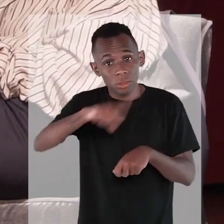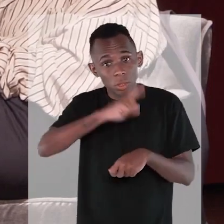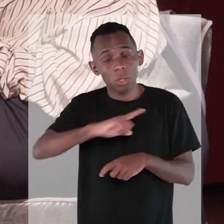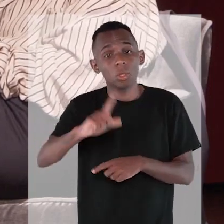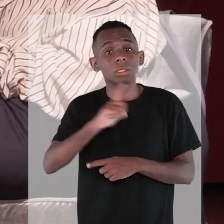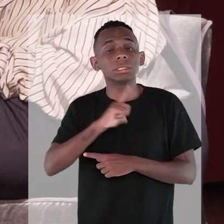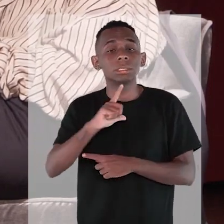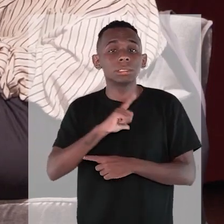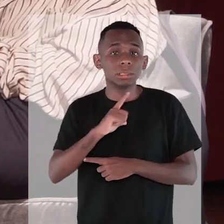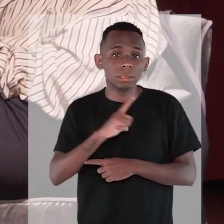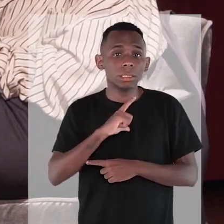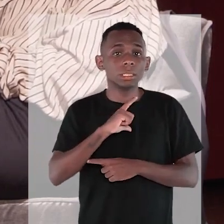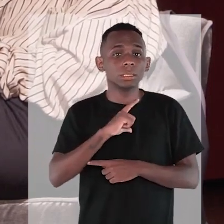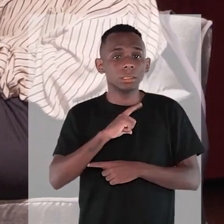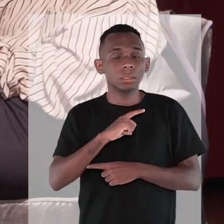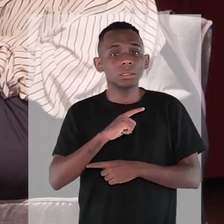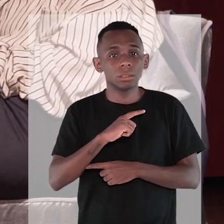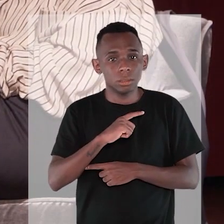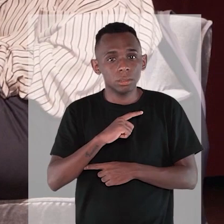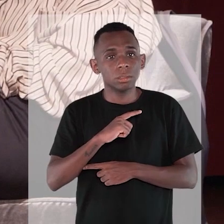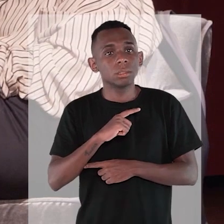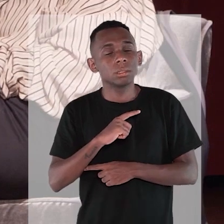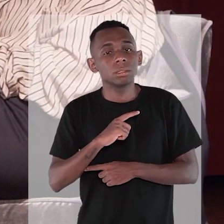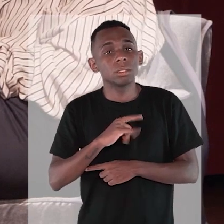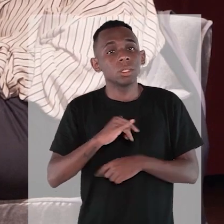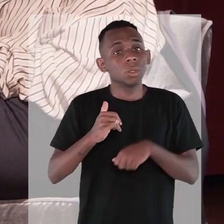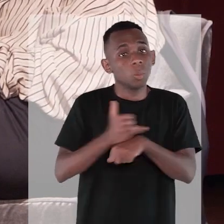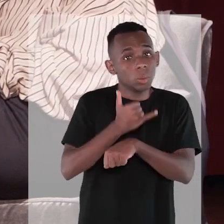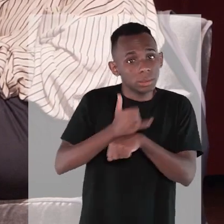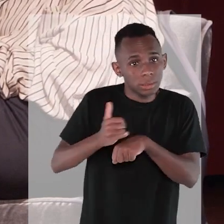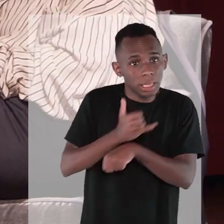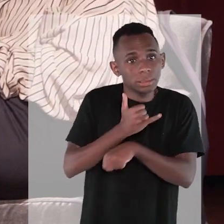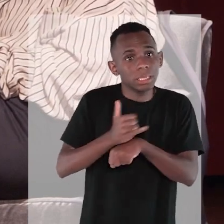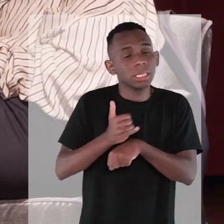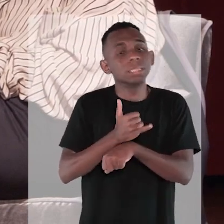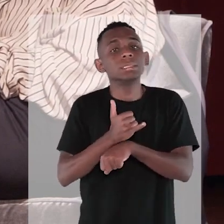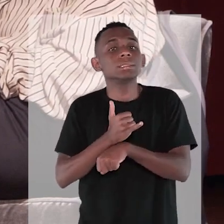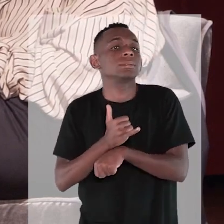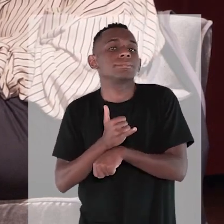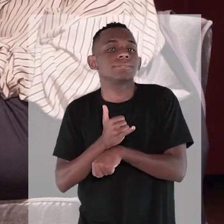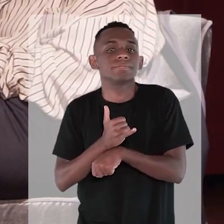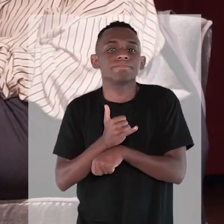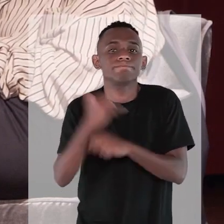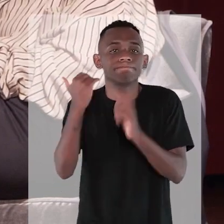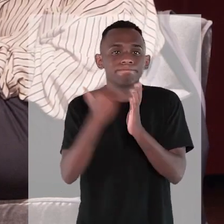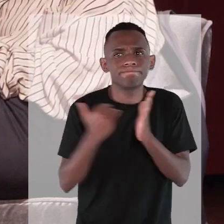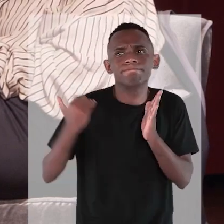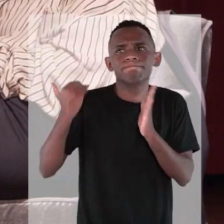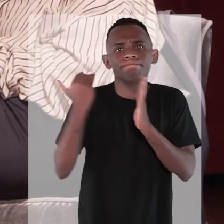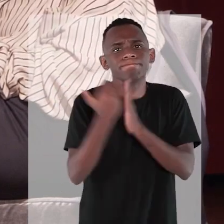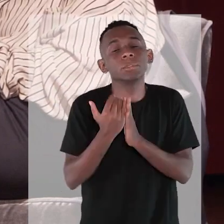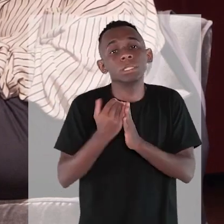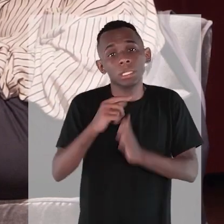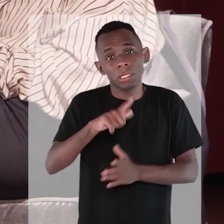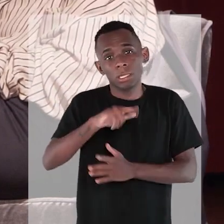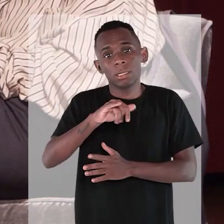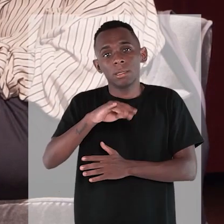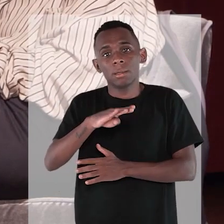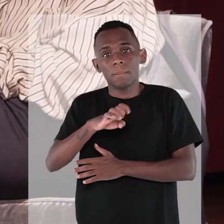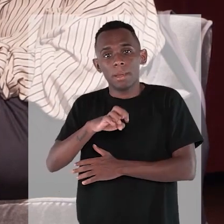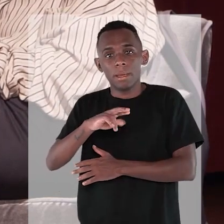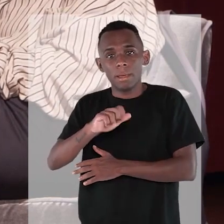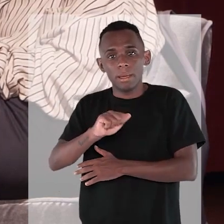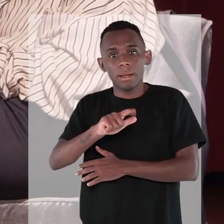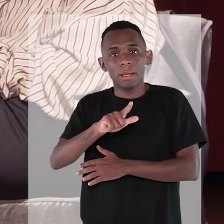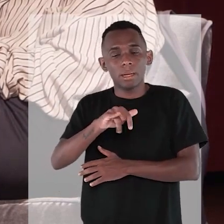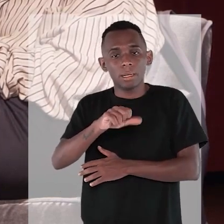na atualidade entre uma forma extrema, né, de liberalismo, que muitos chamam